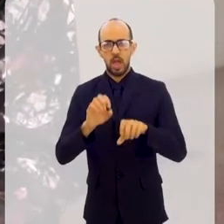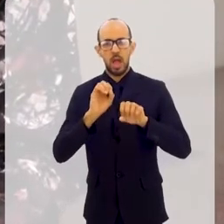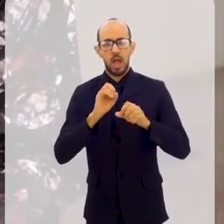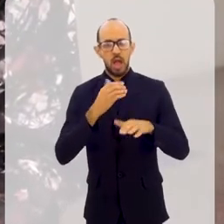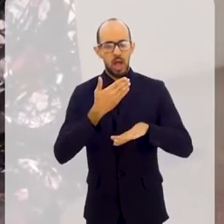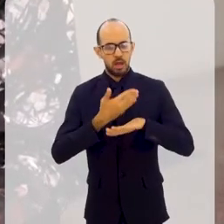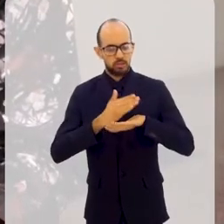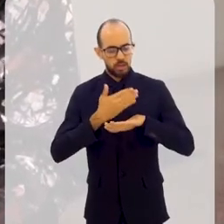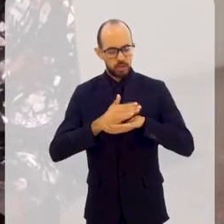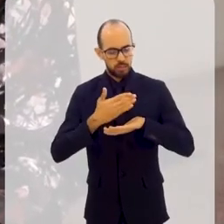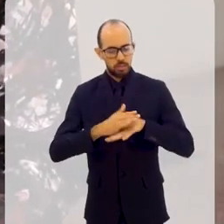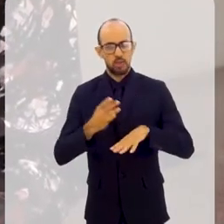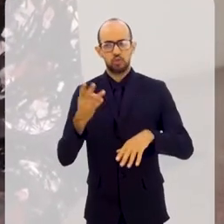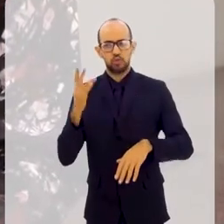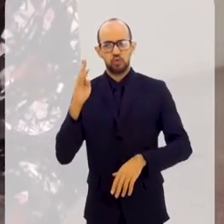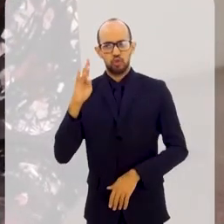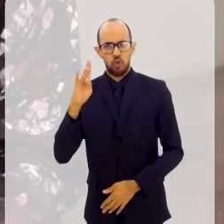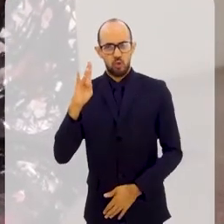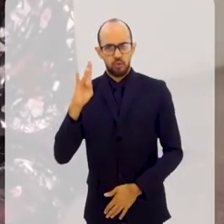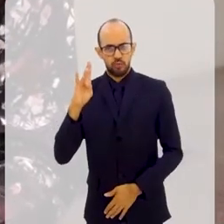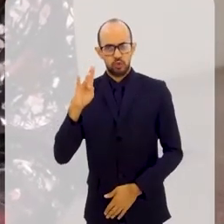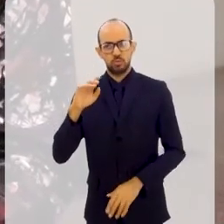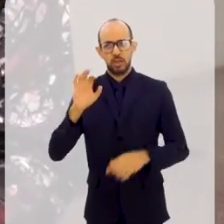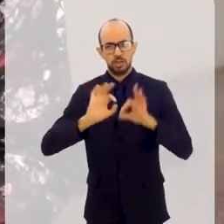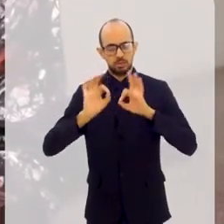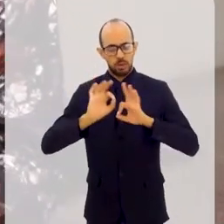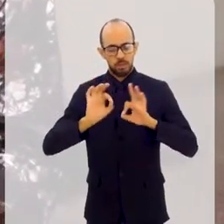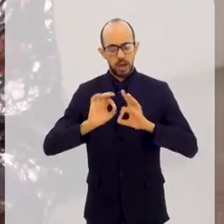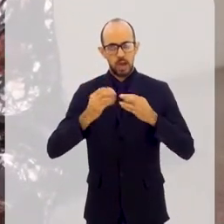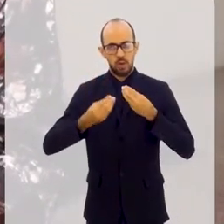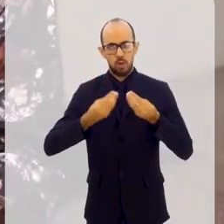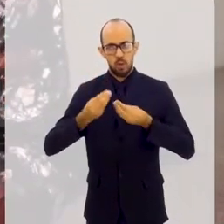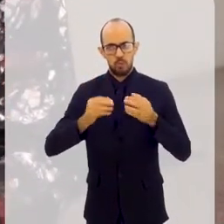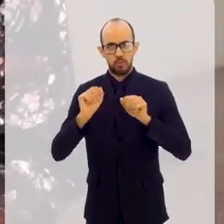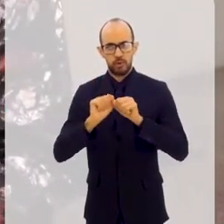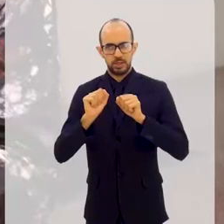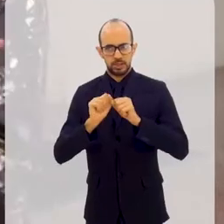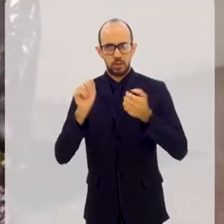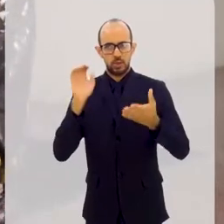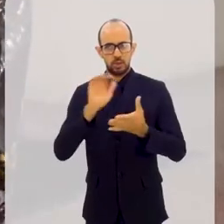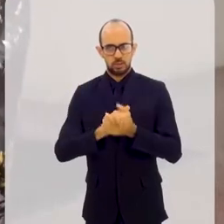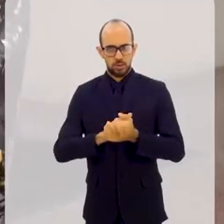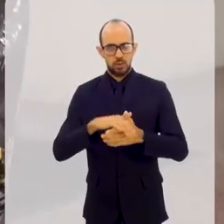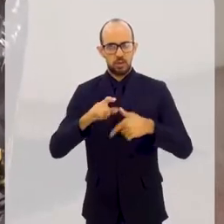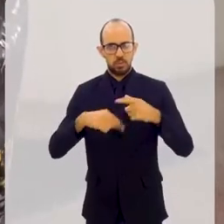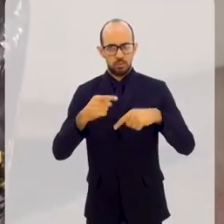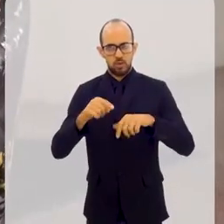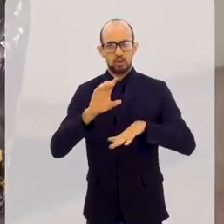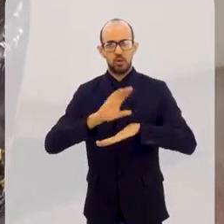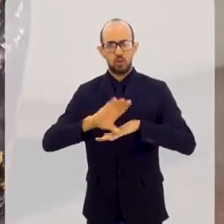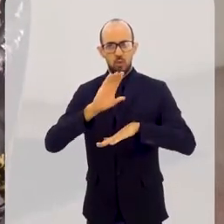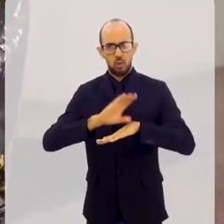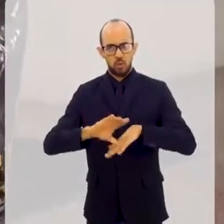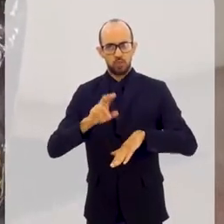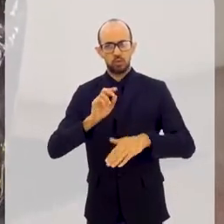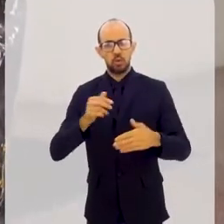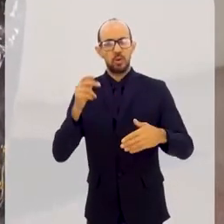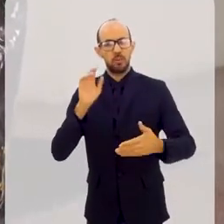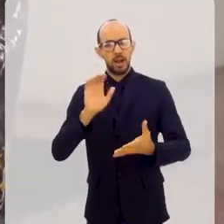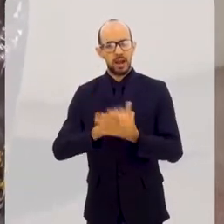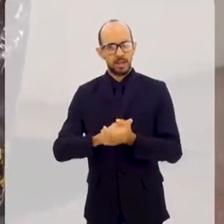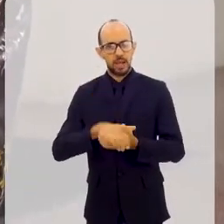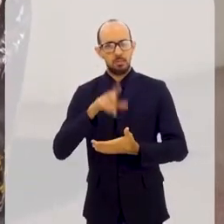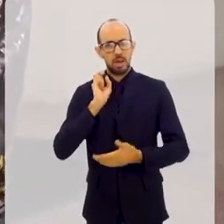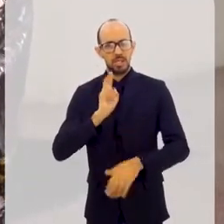noivos que é para pessoa que se preparar como que é um casamento após que casar temos curso casar